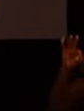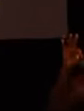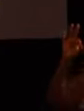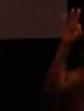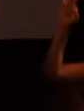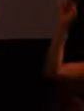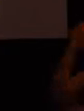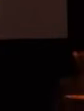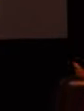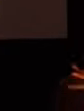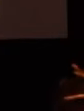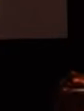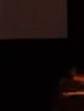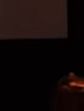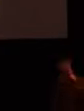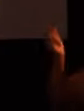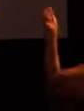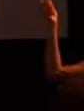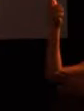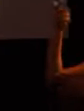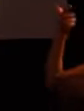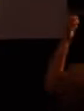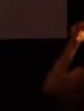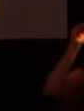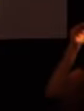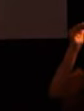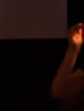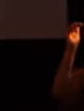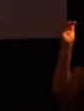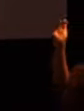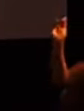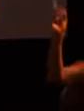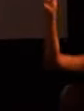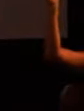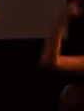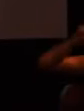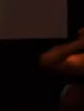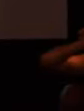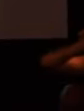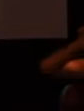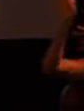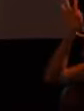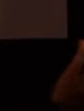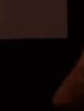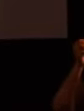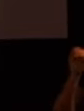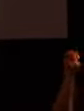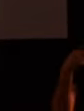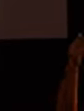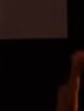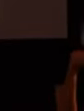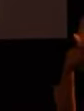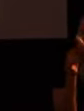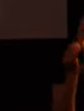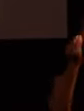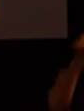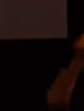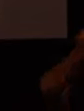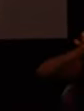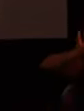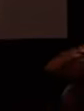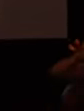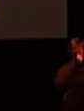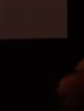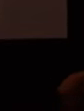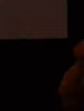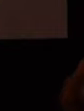estudo solar, vai ser um estudo de sombreamento. Eu trouxe aqui uma simulação que eu vou mostrar para vocês de como é que vai funcionar esse cálculo, esse